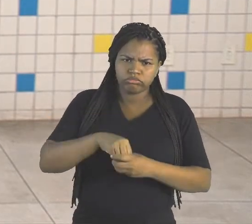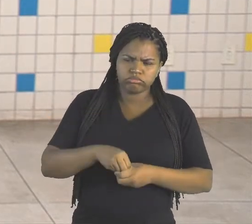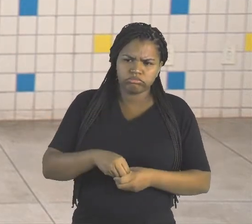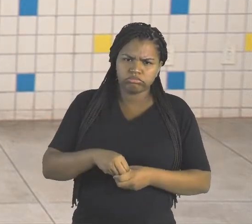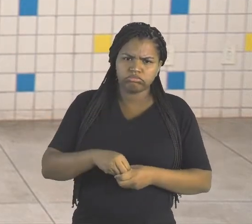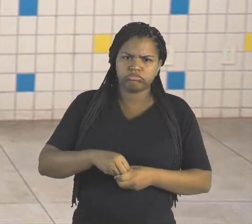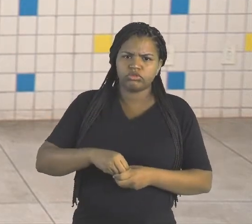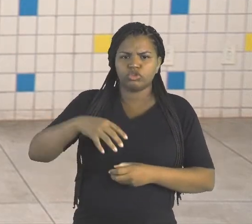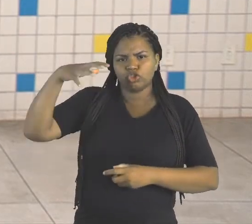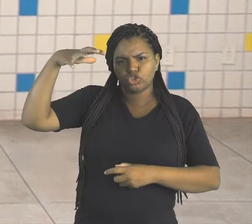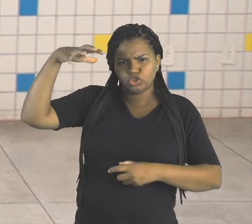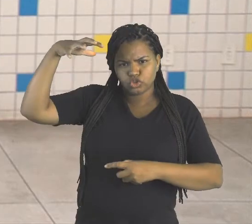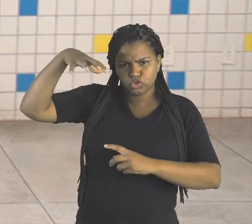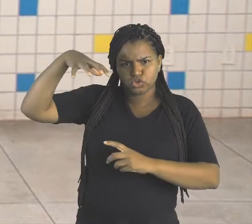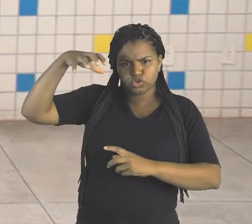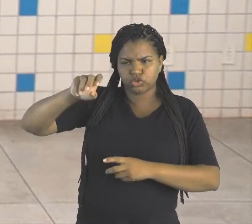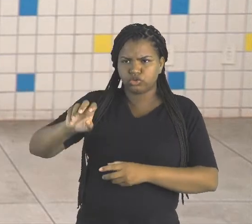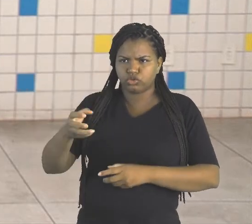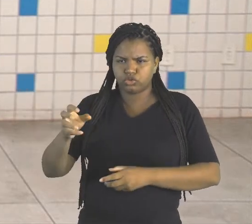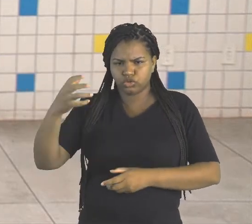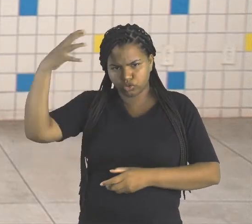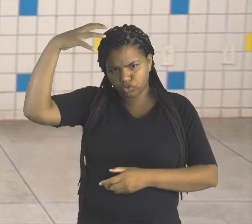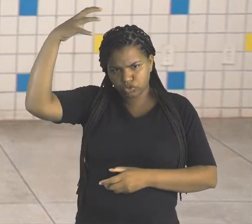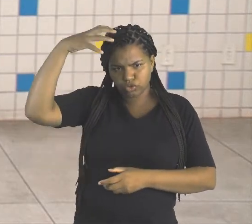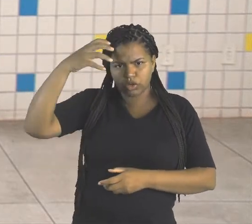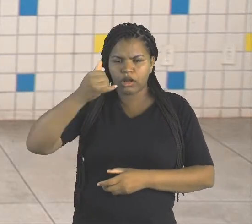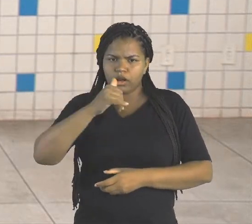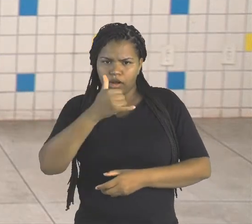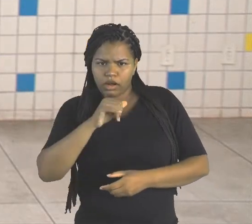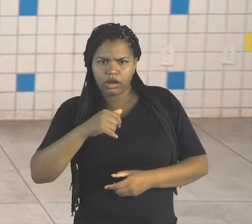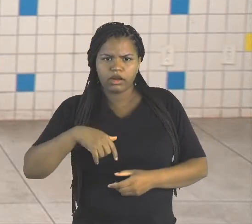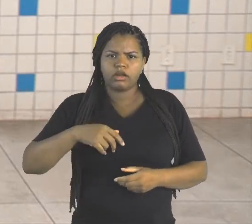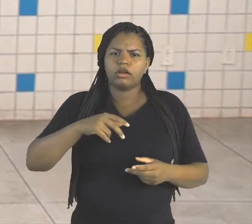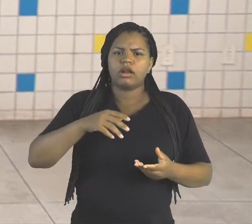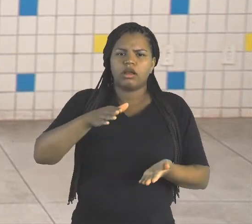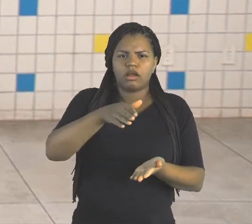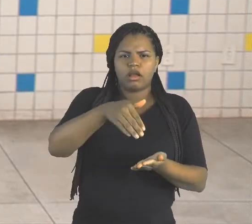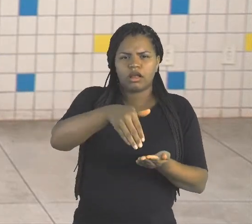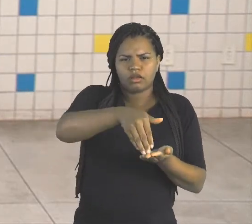Chuveiro elétrico, sanduicheira, chapinha, entre vários